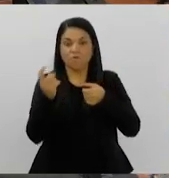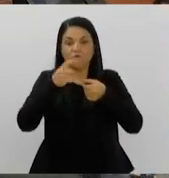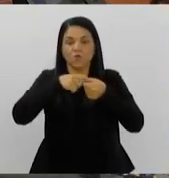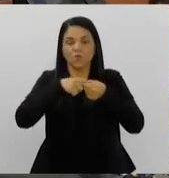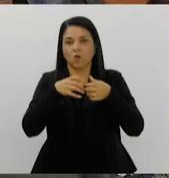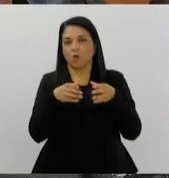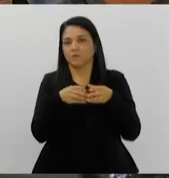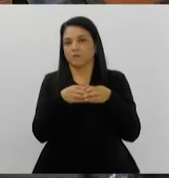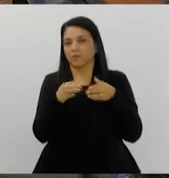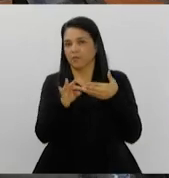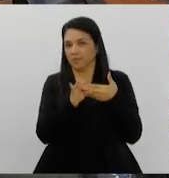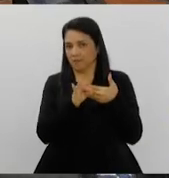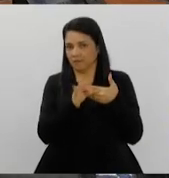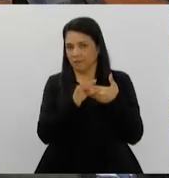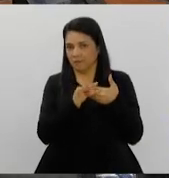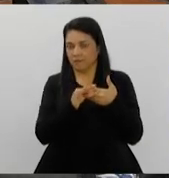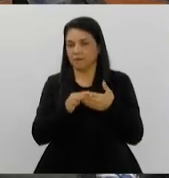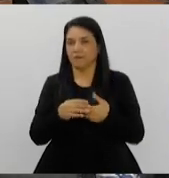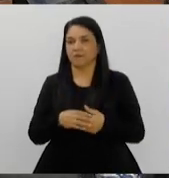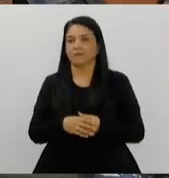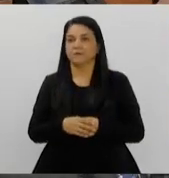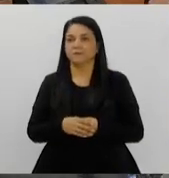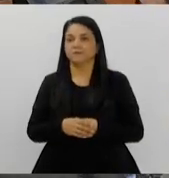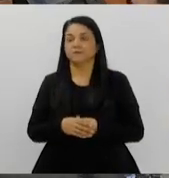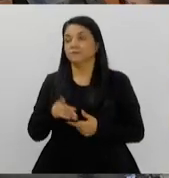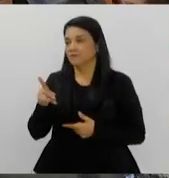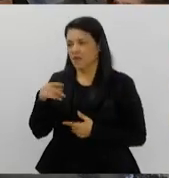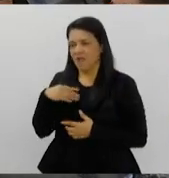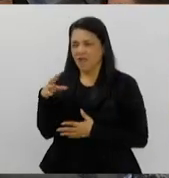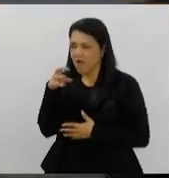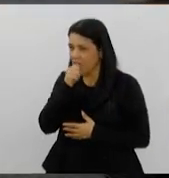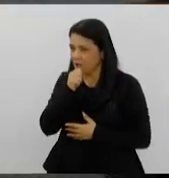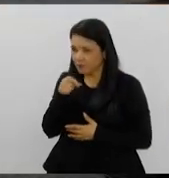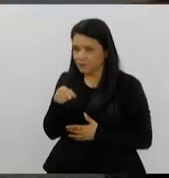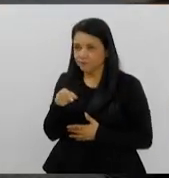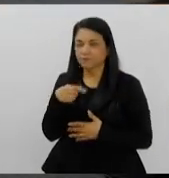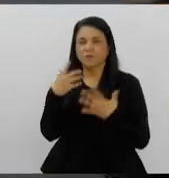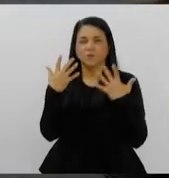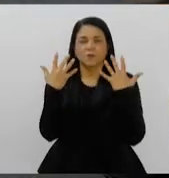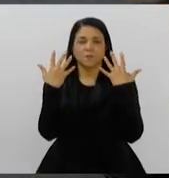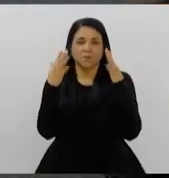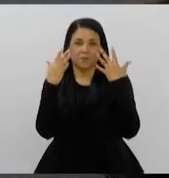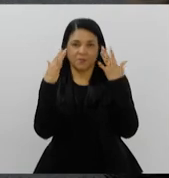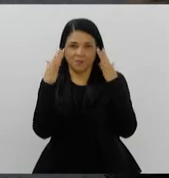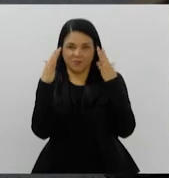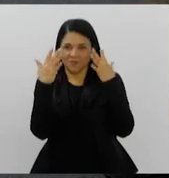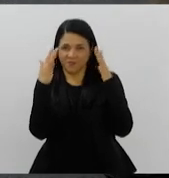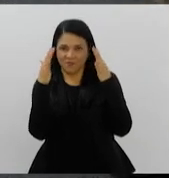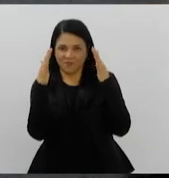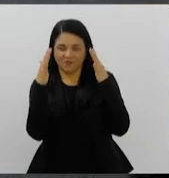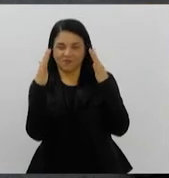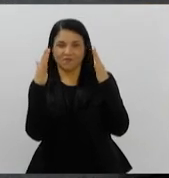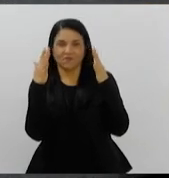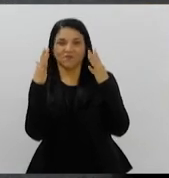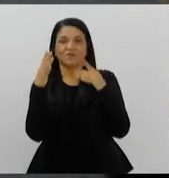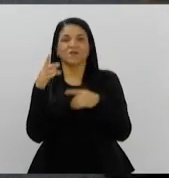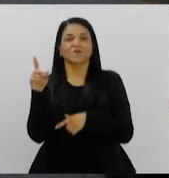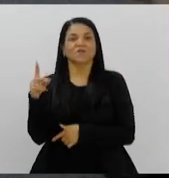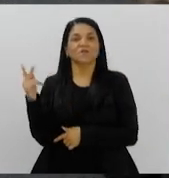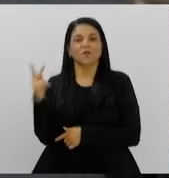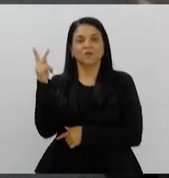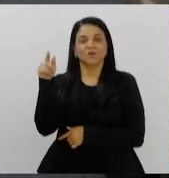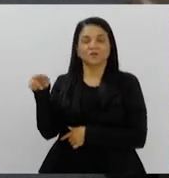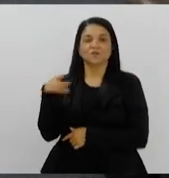às comissões. Se for brevidade... Muito deputado. Breve. Só para parabenizar também, querido e valoroso deputado